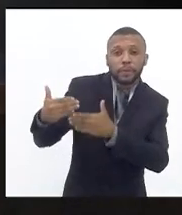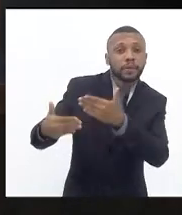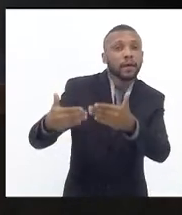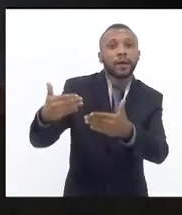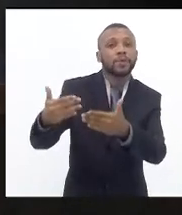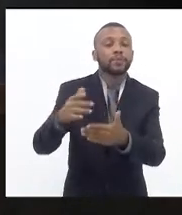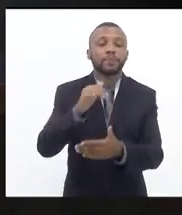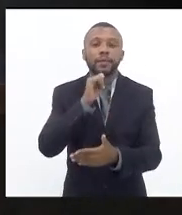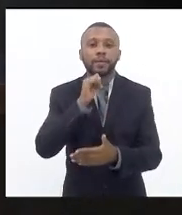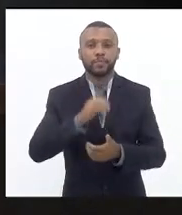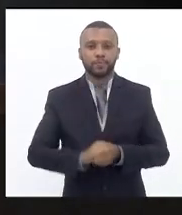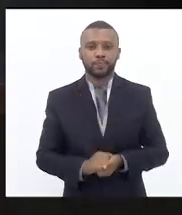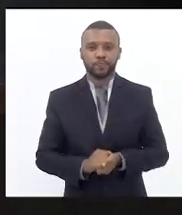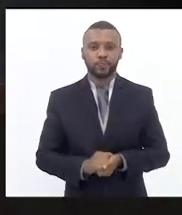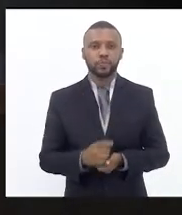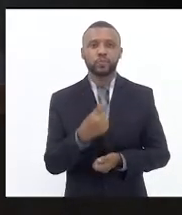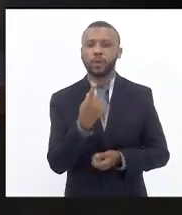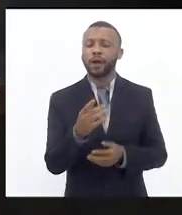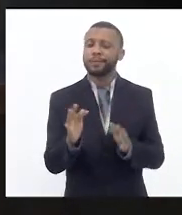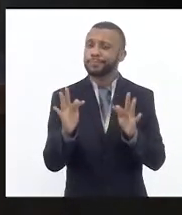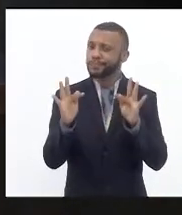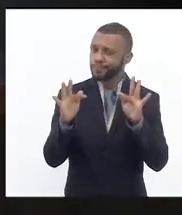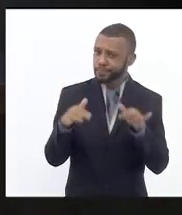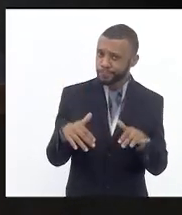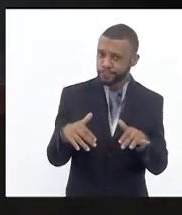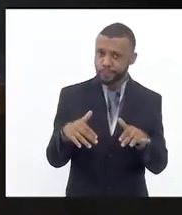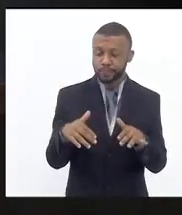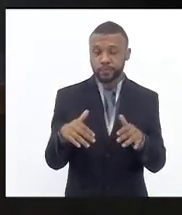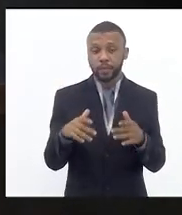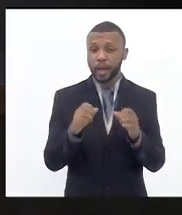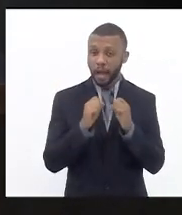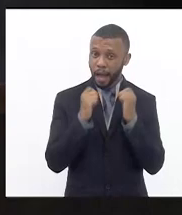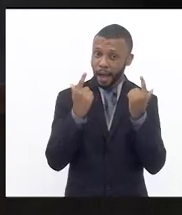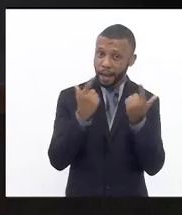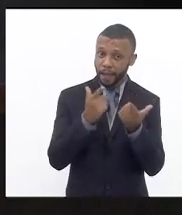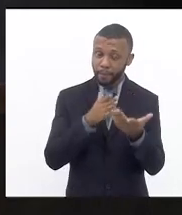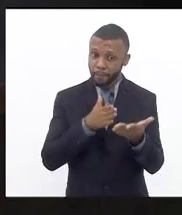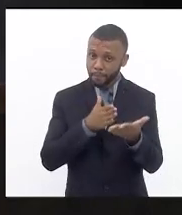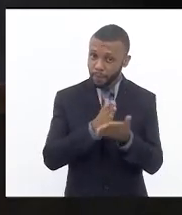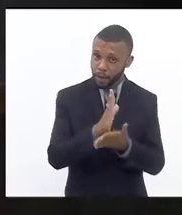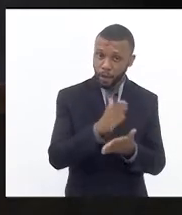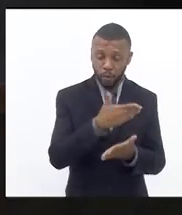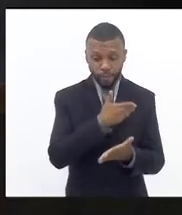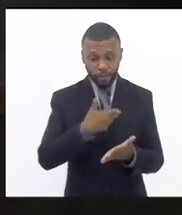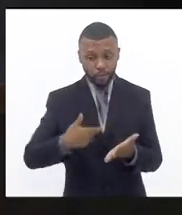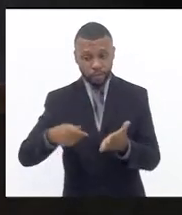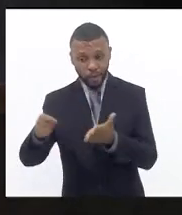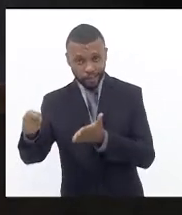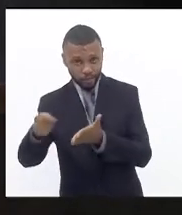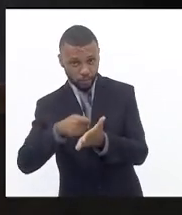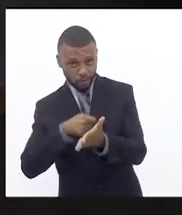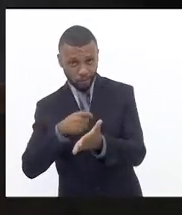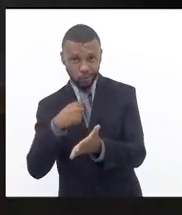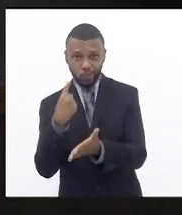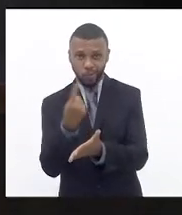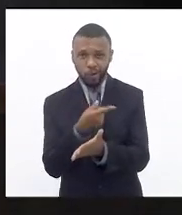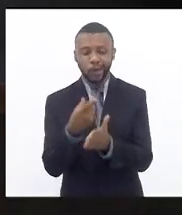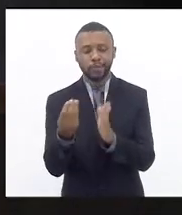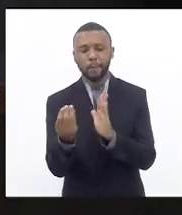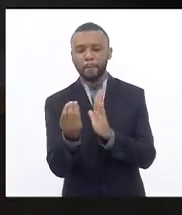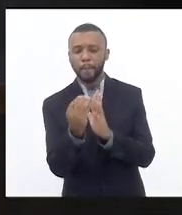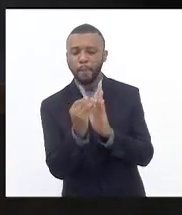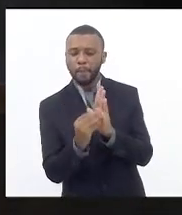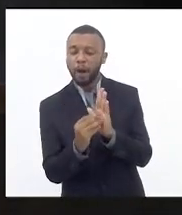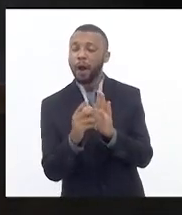acabamos de fazer acabou essa casa aprovou o governador sancionou nós regulamentar amos